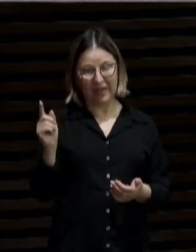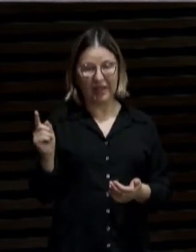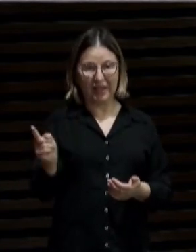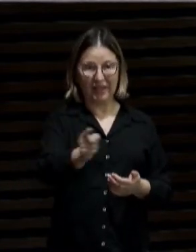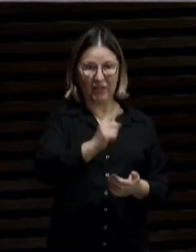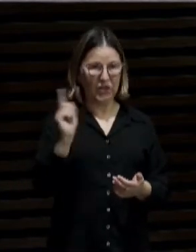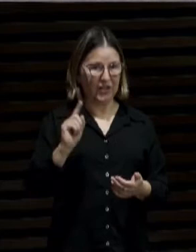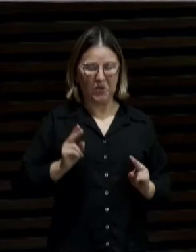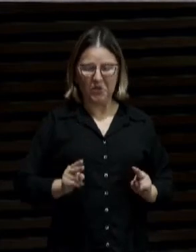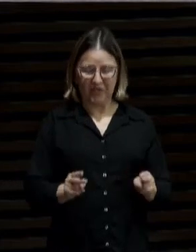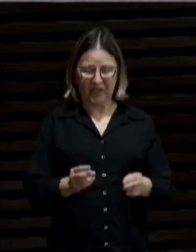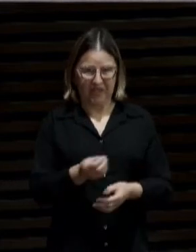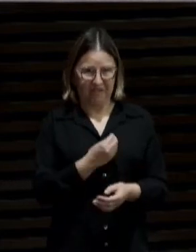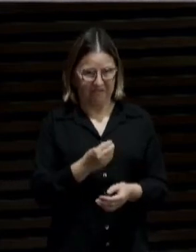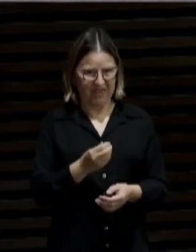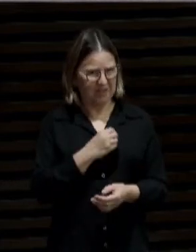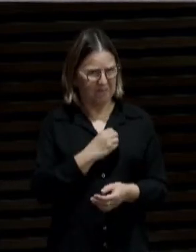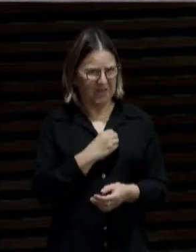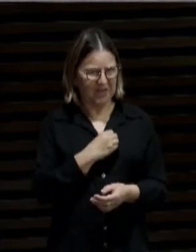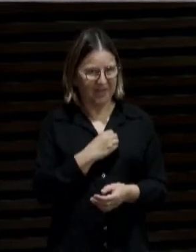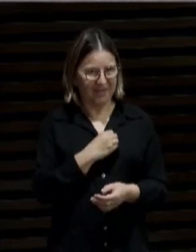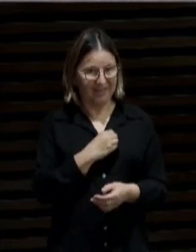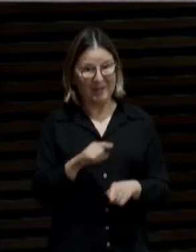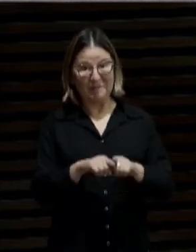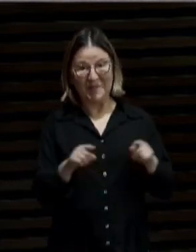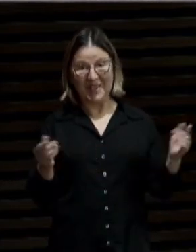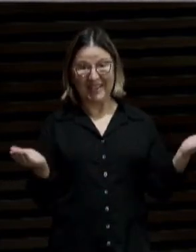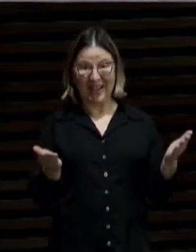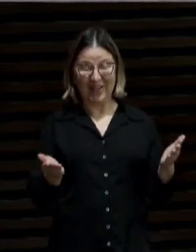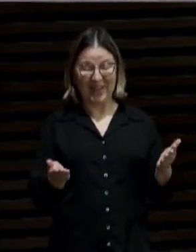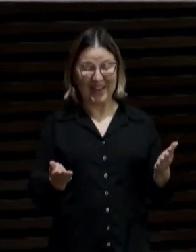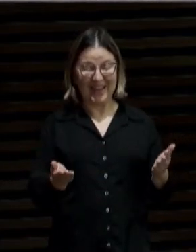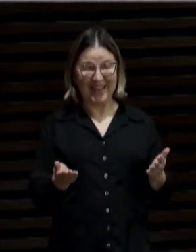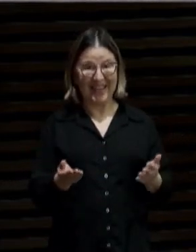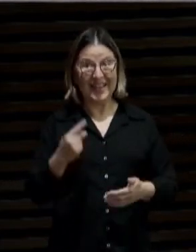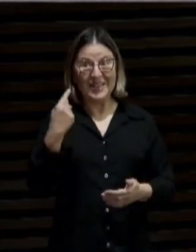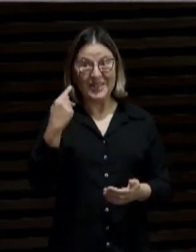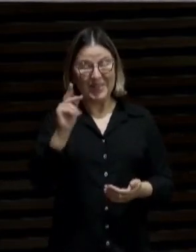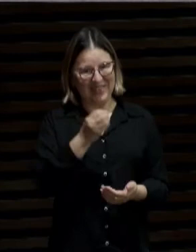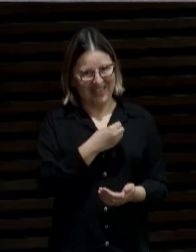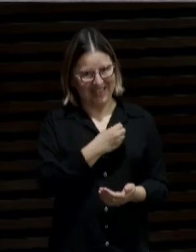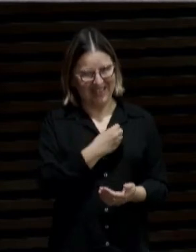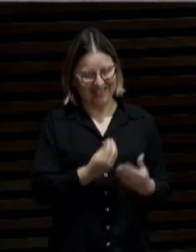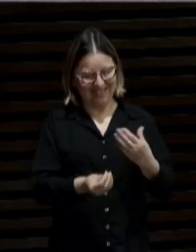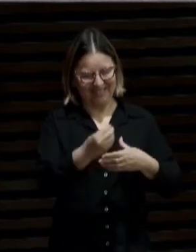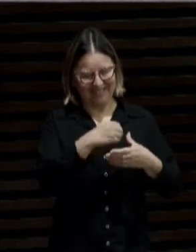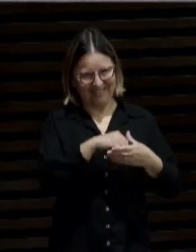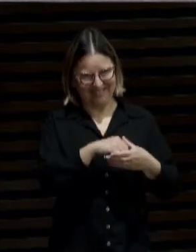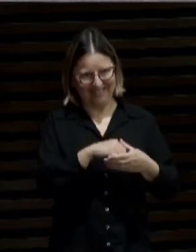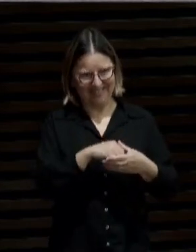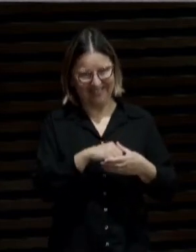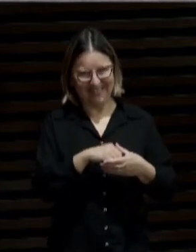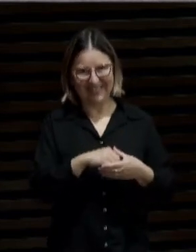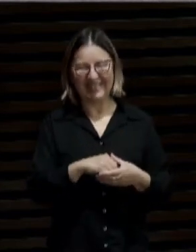Ele. Só que é uma vida que Ele vai fazer em nós. Ele vai mudar o meu coração, Ele vai mudar o seu coração e Ele vai sustentar a